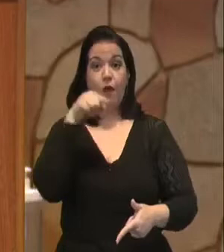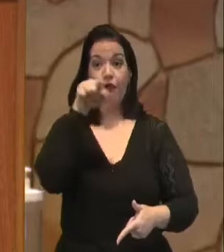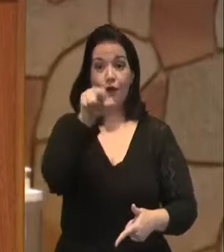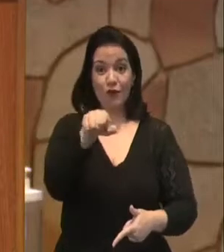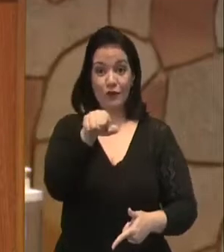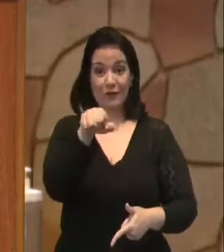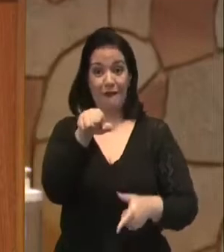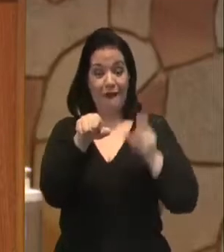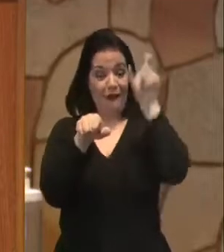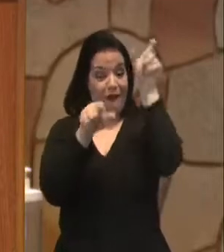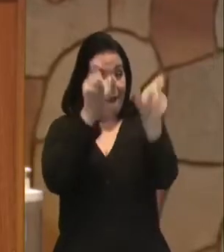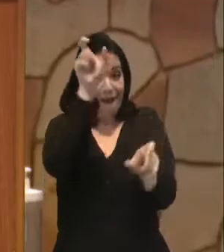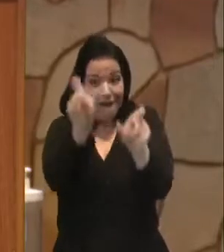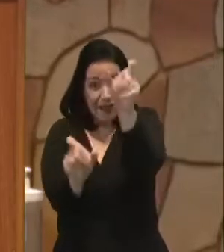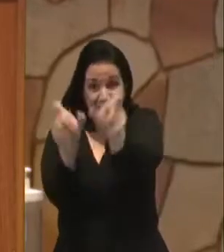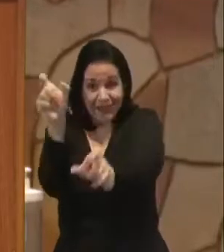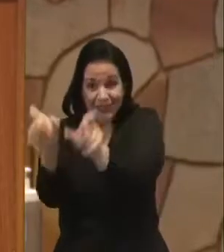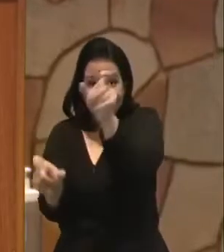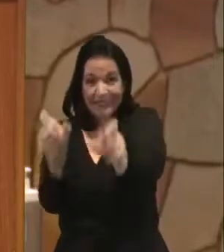Ele está nos edificando.